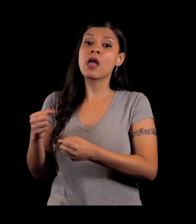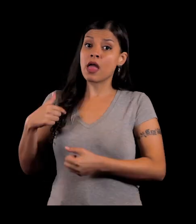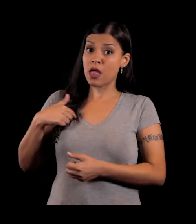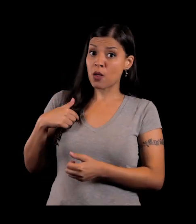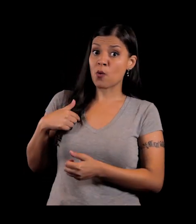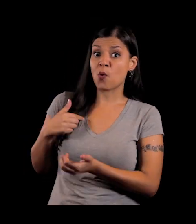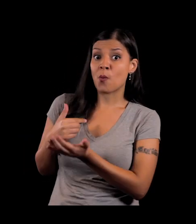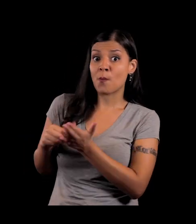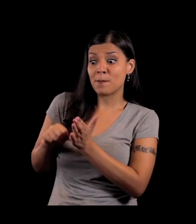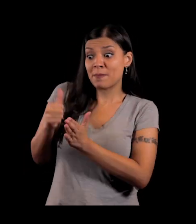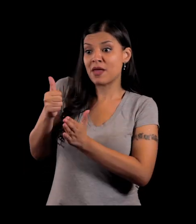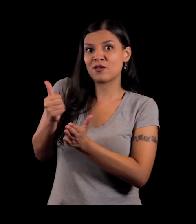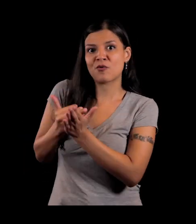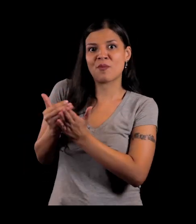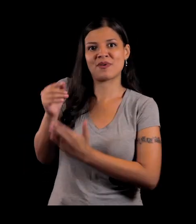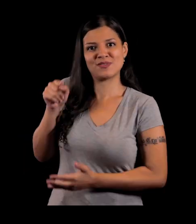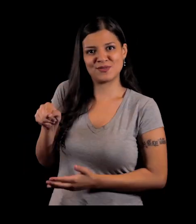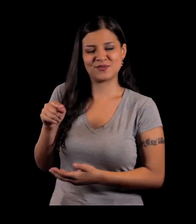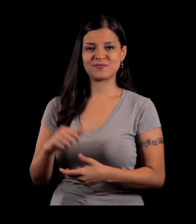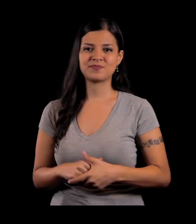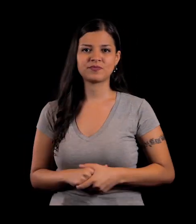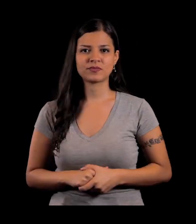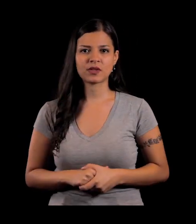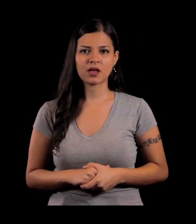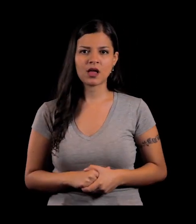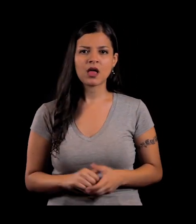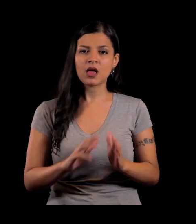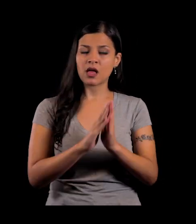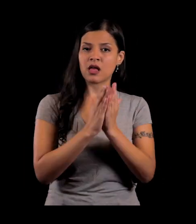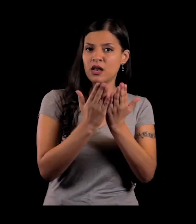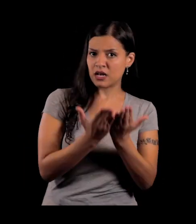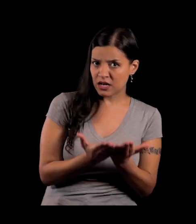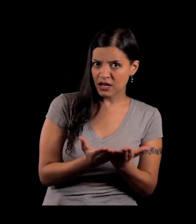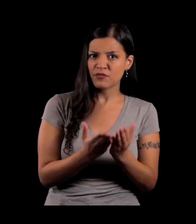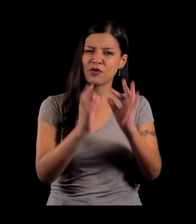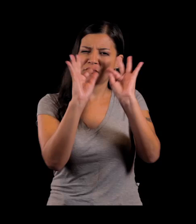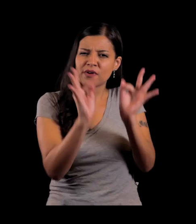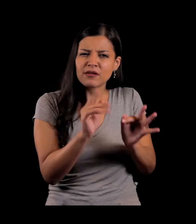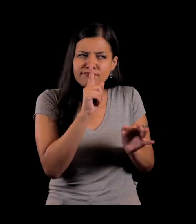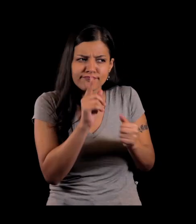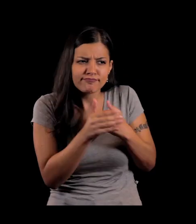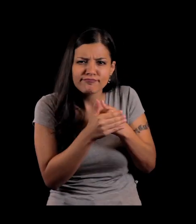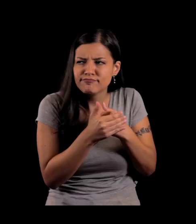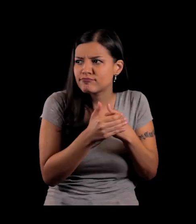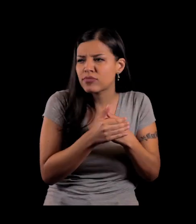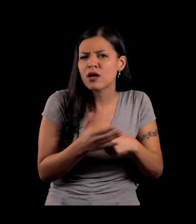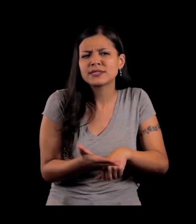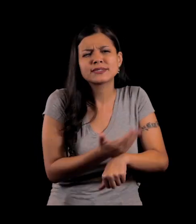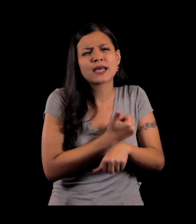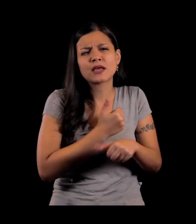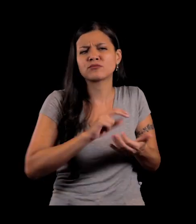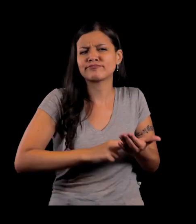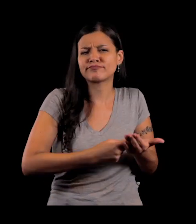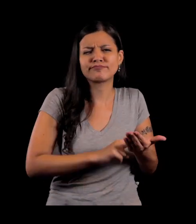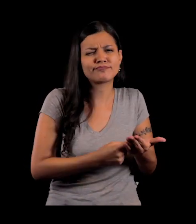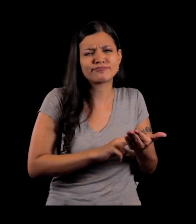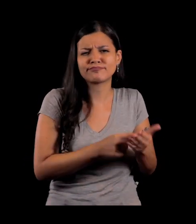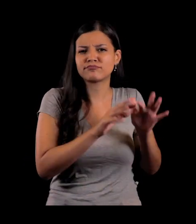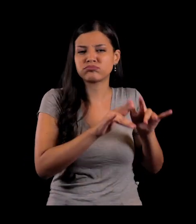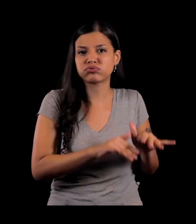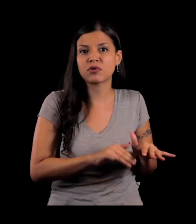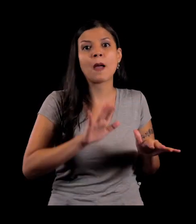uma tradutora. Eu comecei muito cedo a tradução de Felicidade Clandestina, mas, por fim, foi